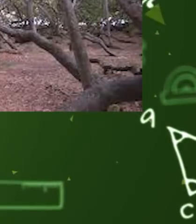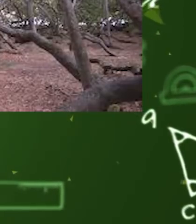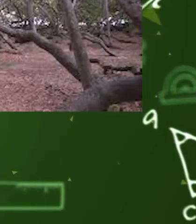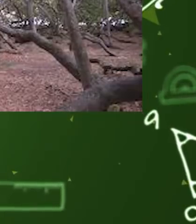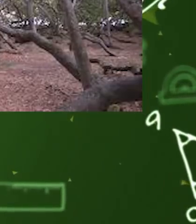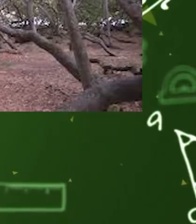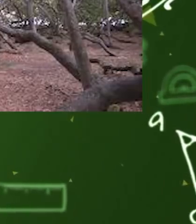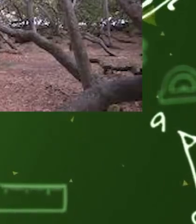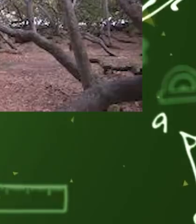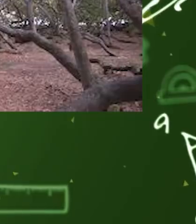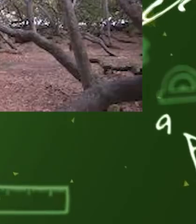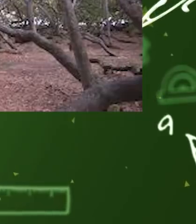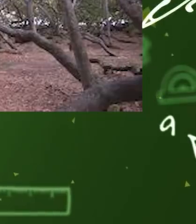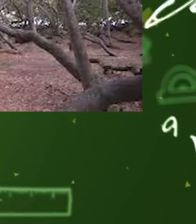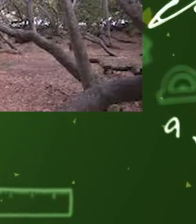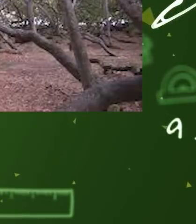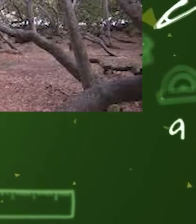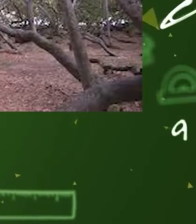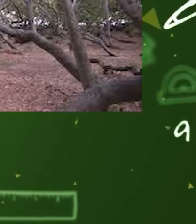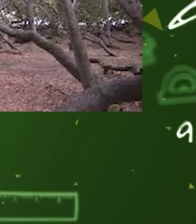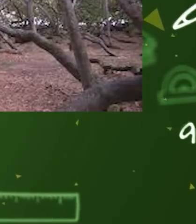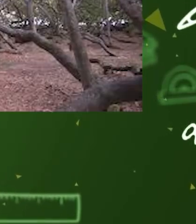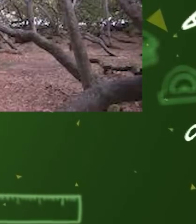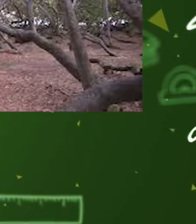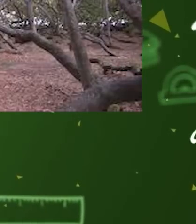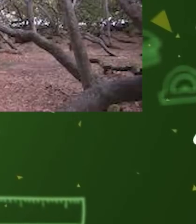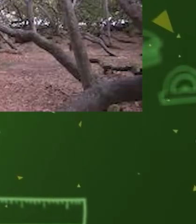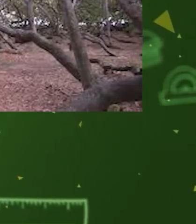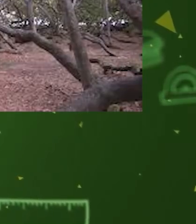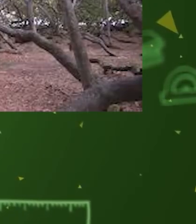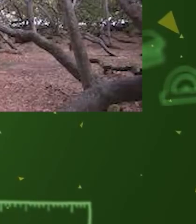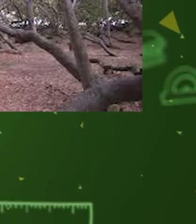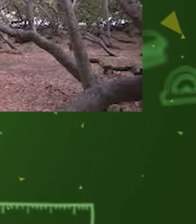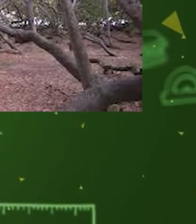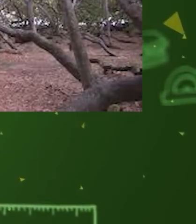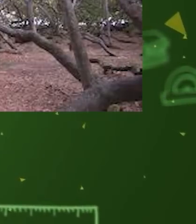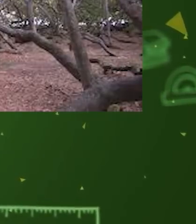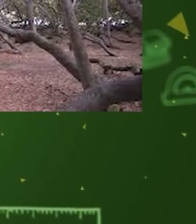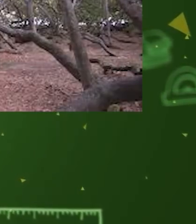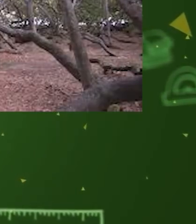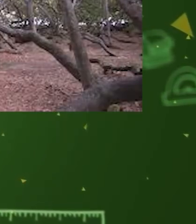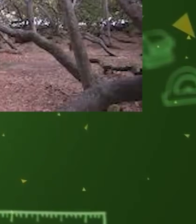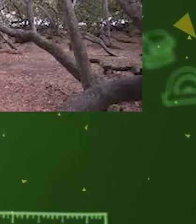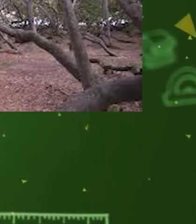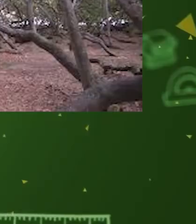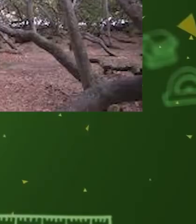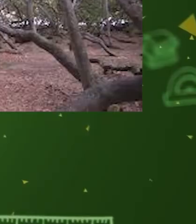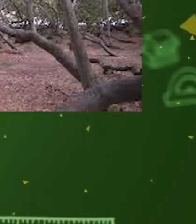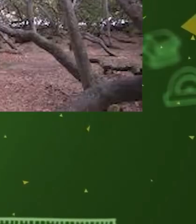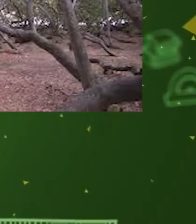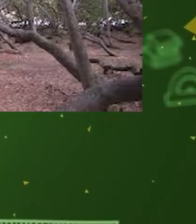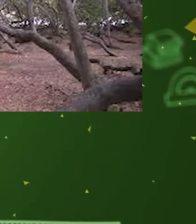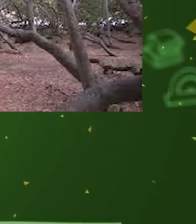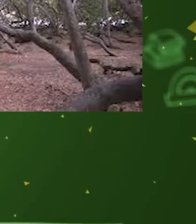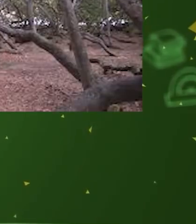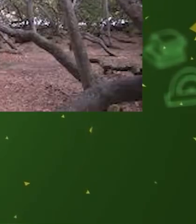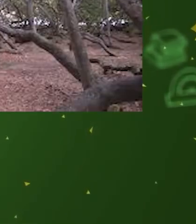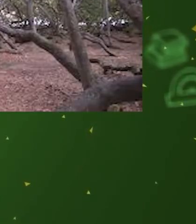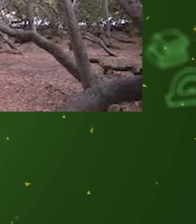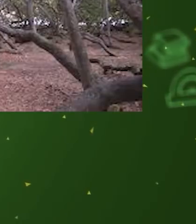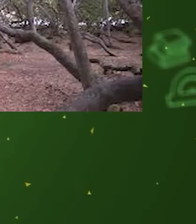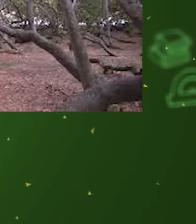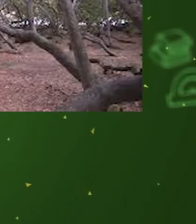plantaram essa árvore e, ao invés de ela crescer para cima,